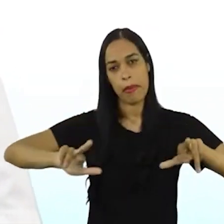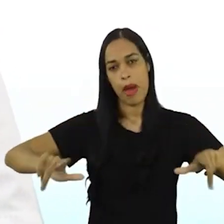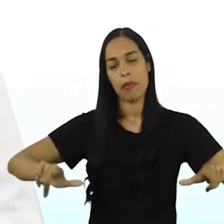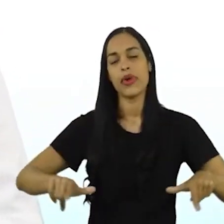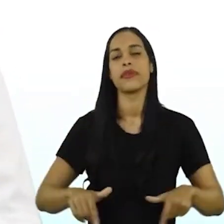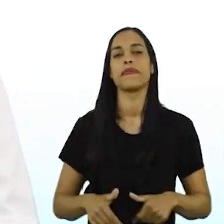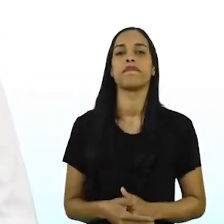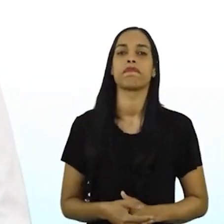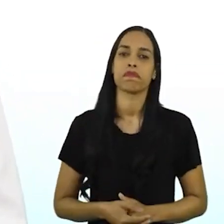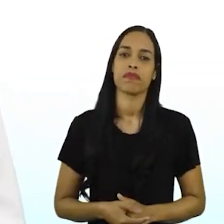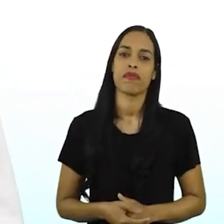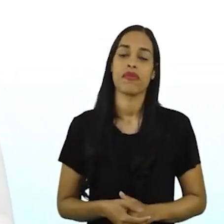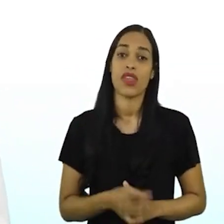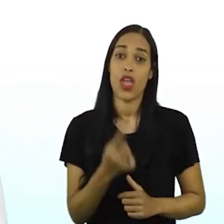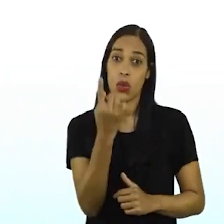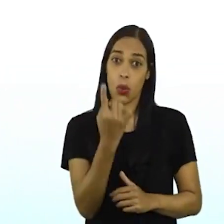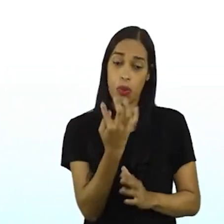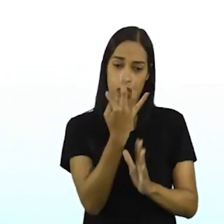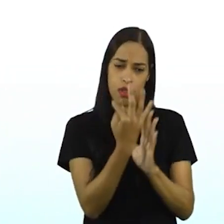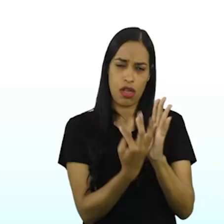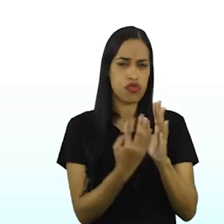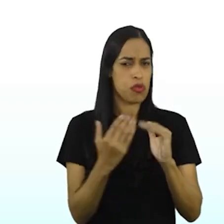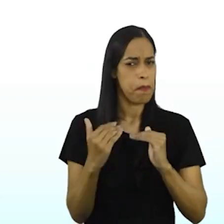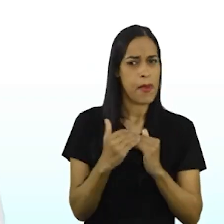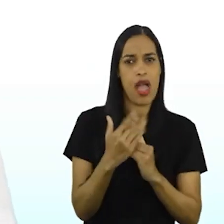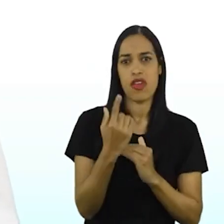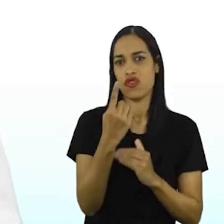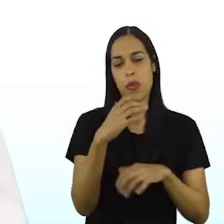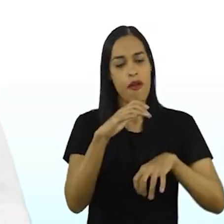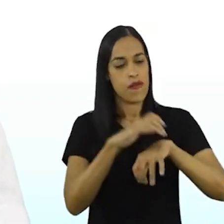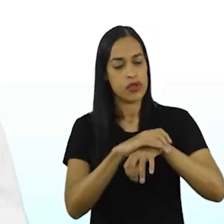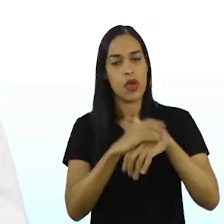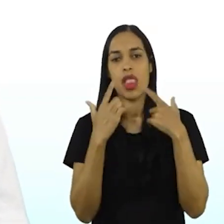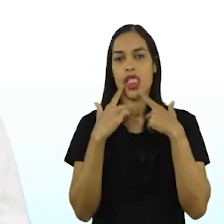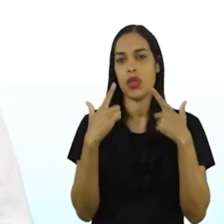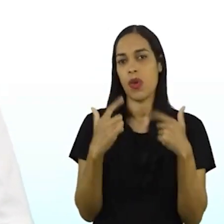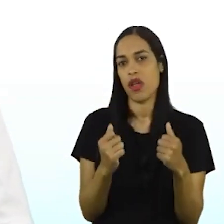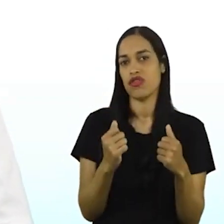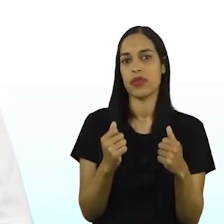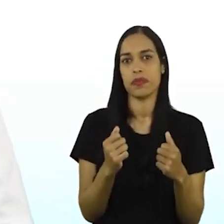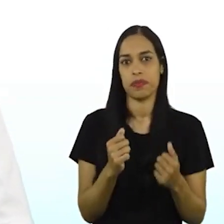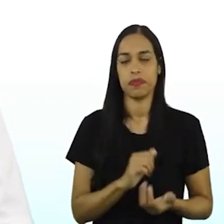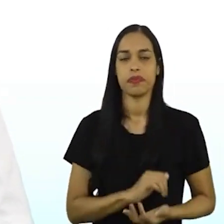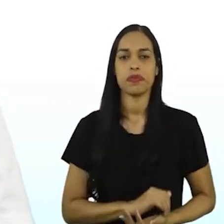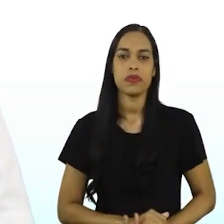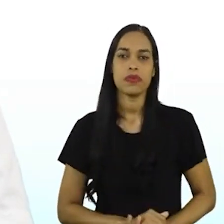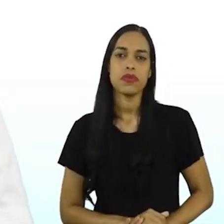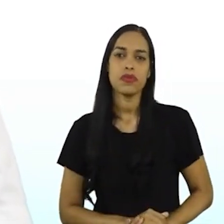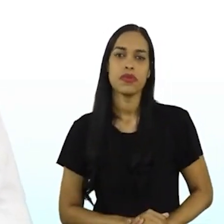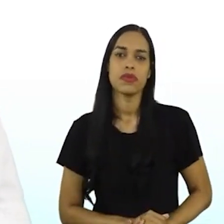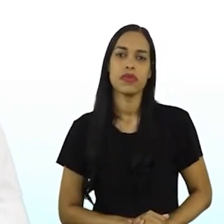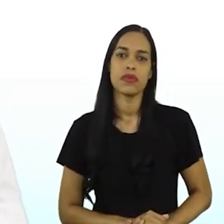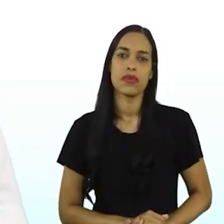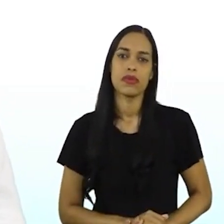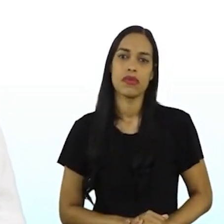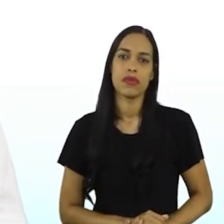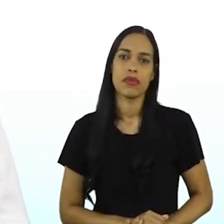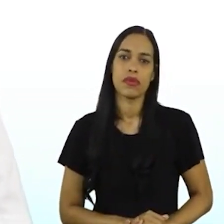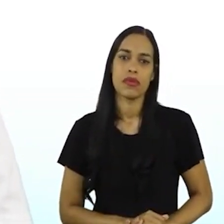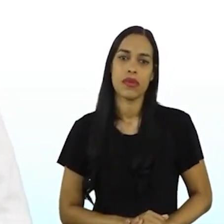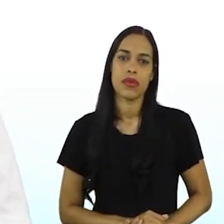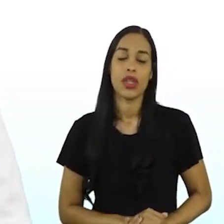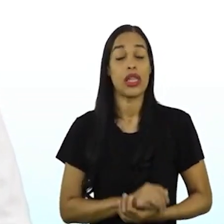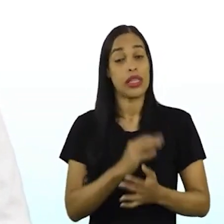pode encontrar mais de uma função da linguagem. Agora, uma irá predominar. E, normalmente, em